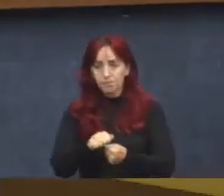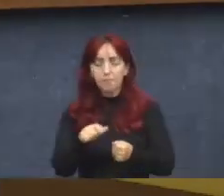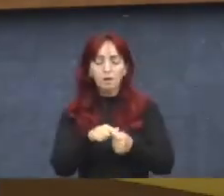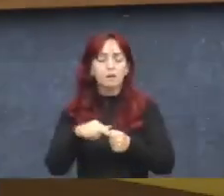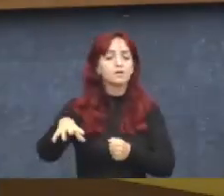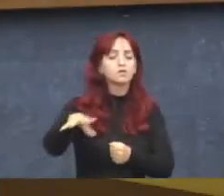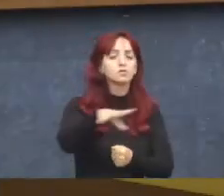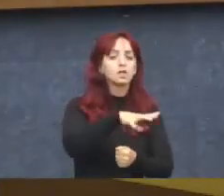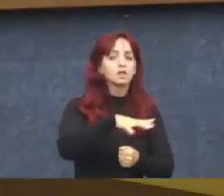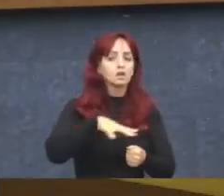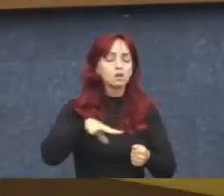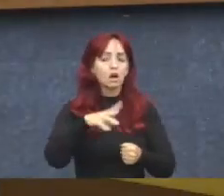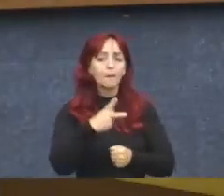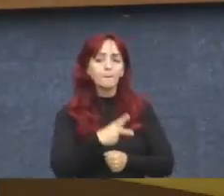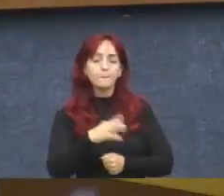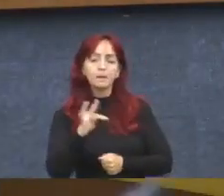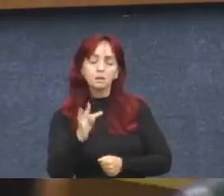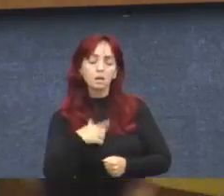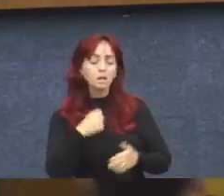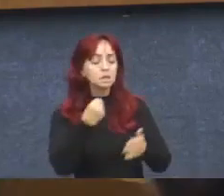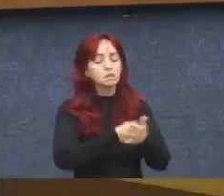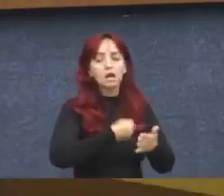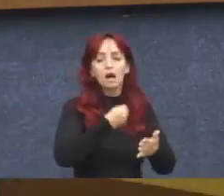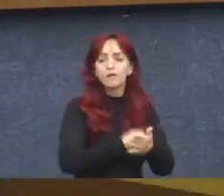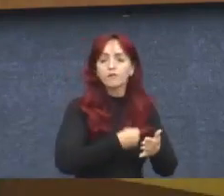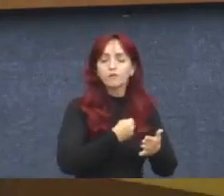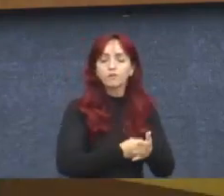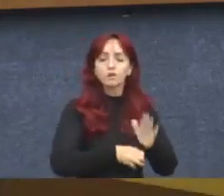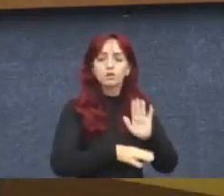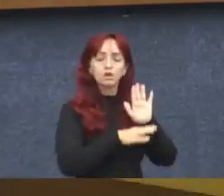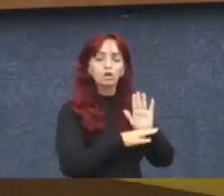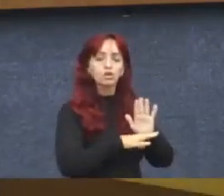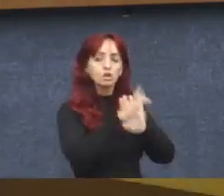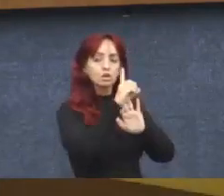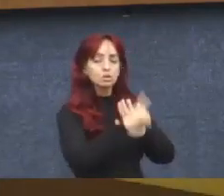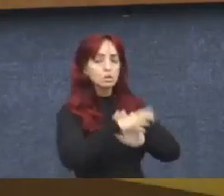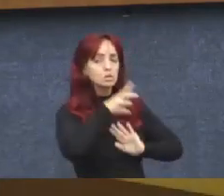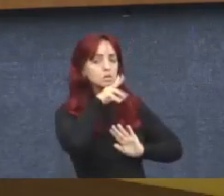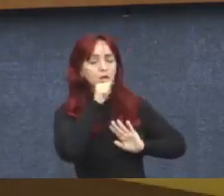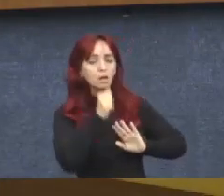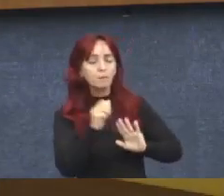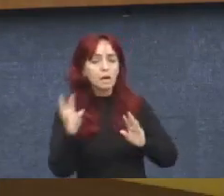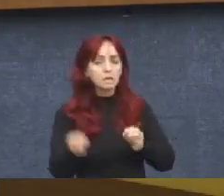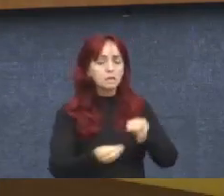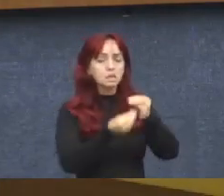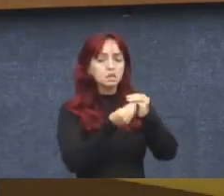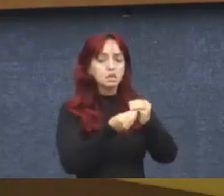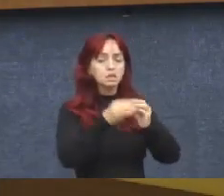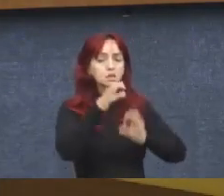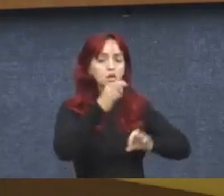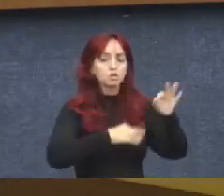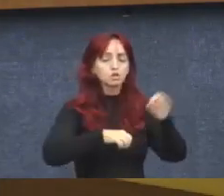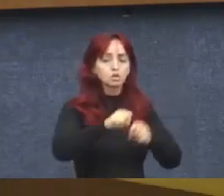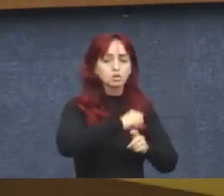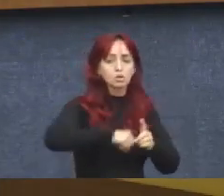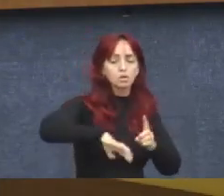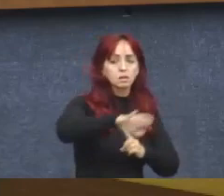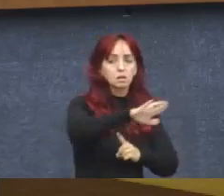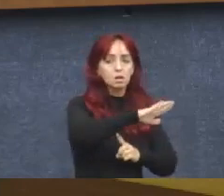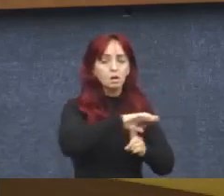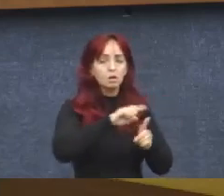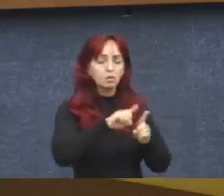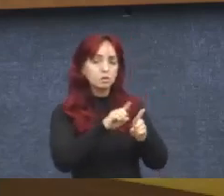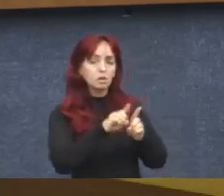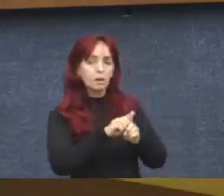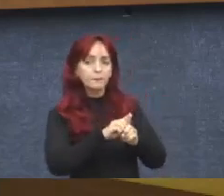Animais do PT assume o desafio de lutar pelos direitos animais inseridos na justiça social. Direitos animais se